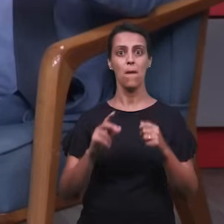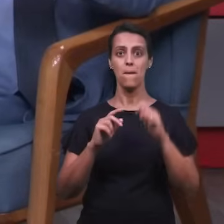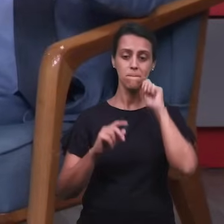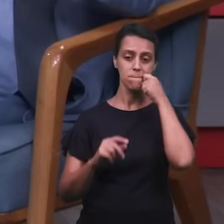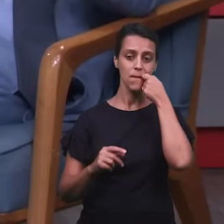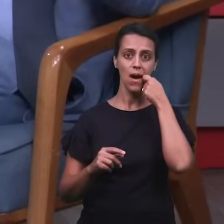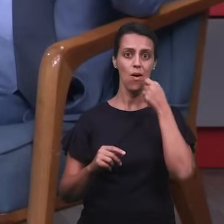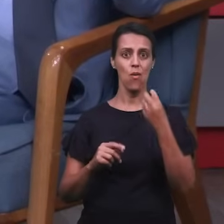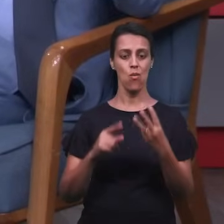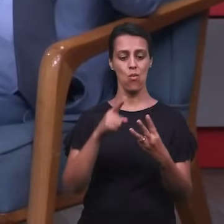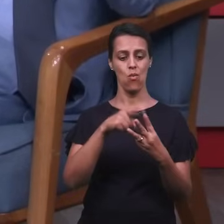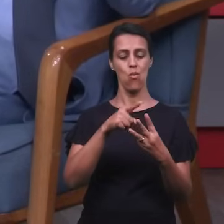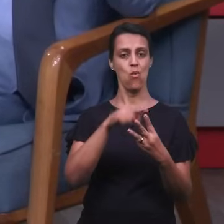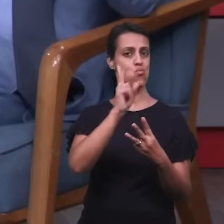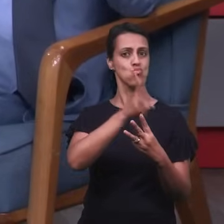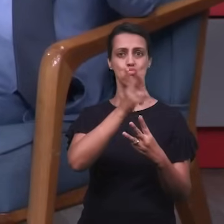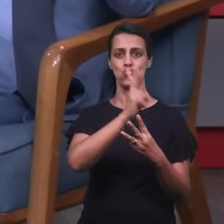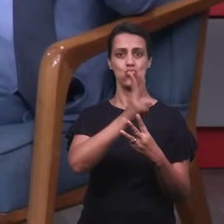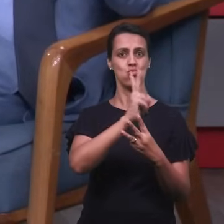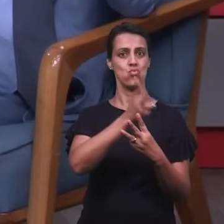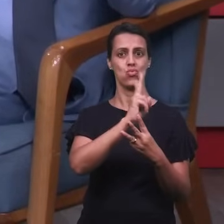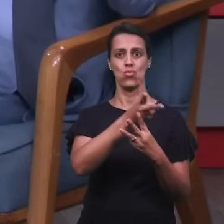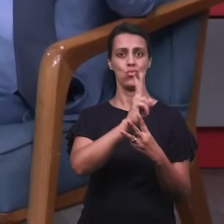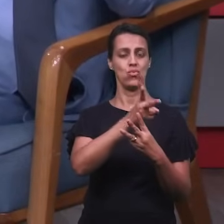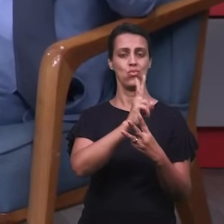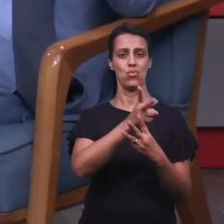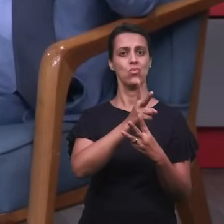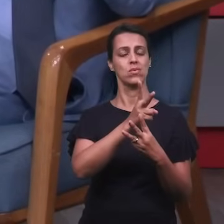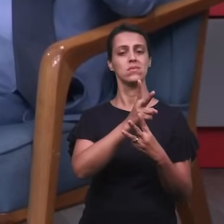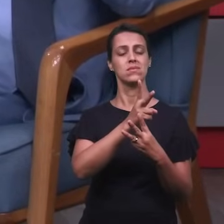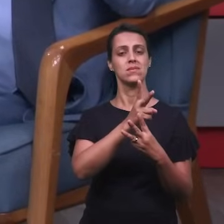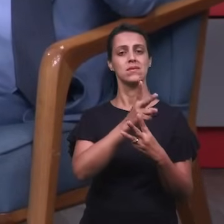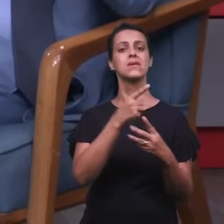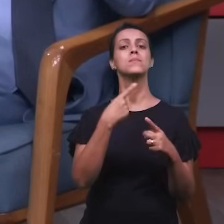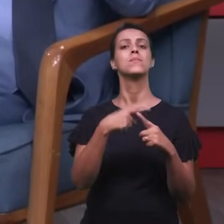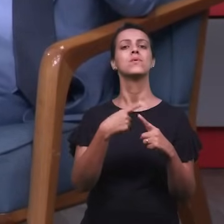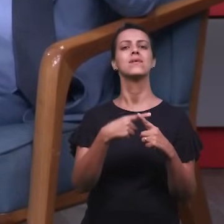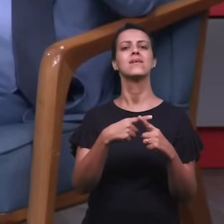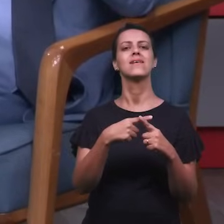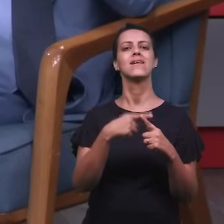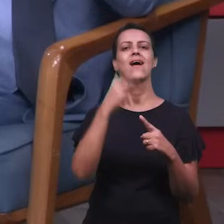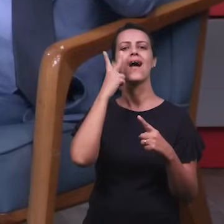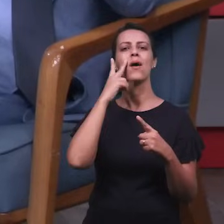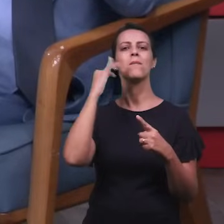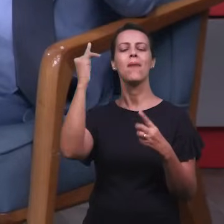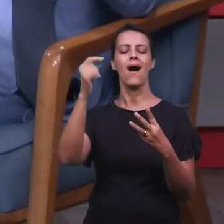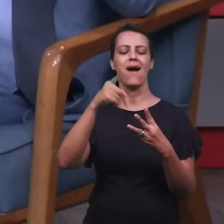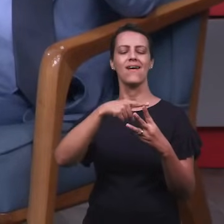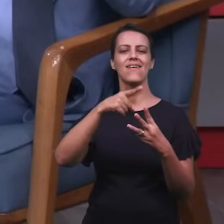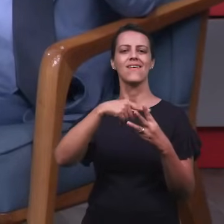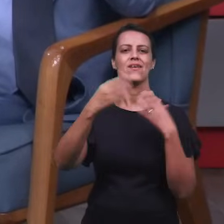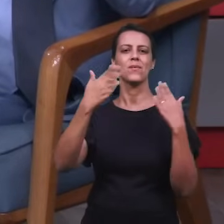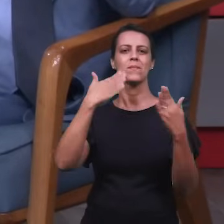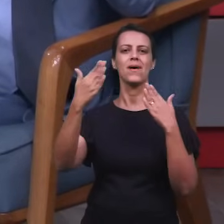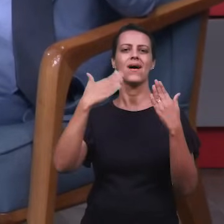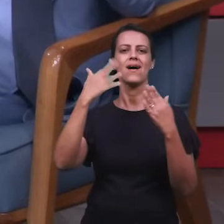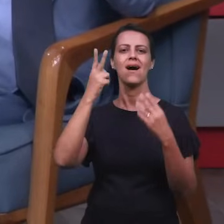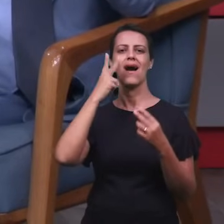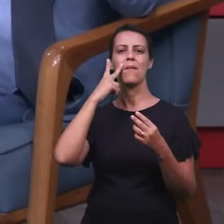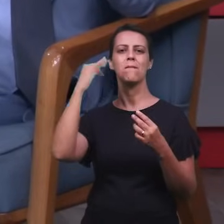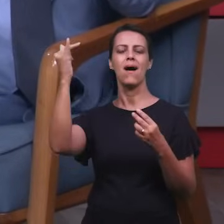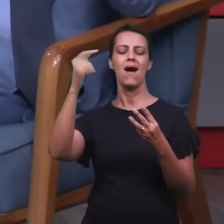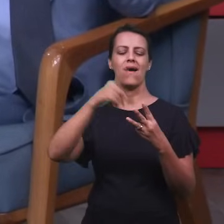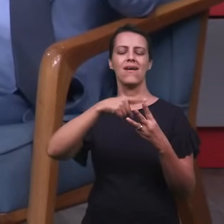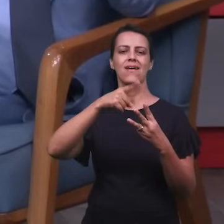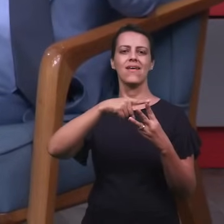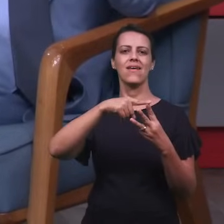Testamento continua à mesa. Não houve mexida, não houve mudança. Por quê? Porque a palavra do Pai, ela vem pelo Velho